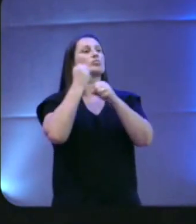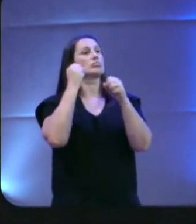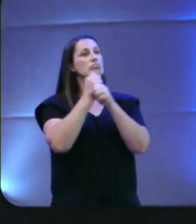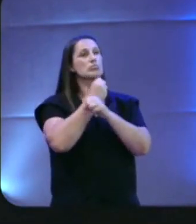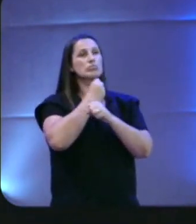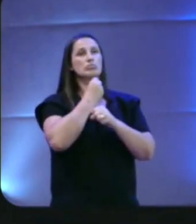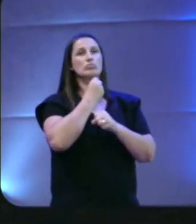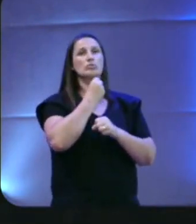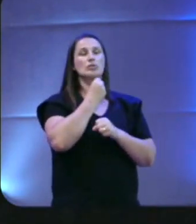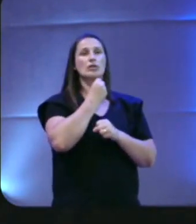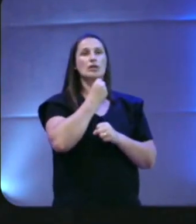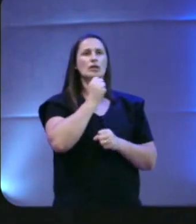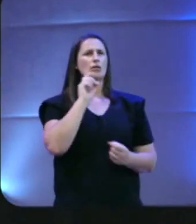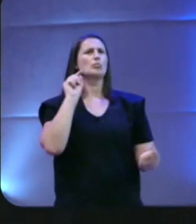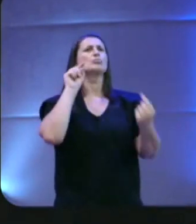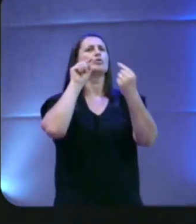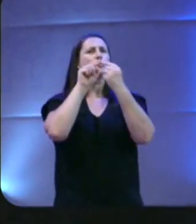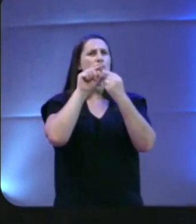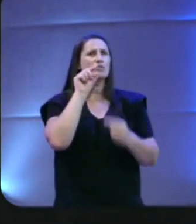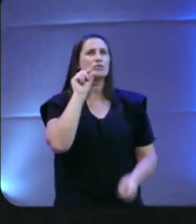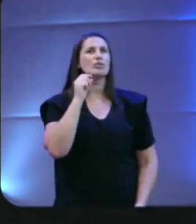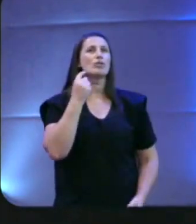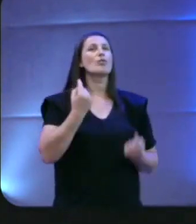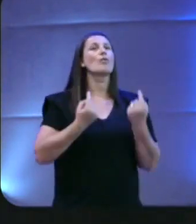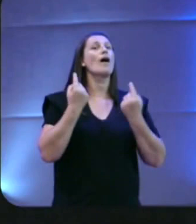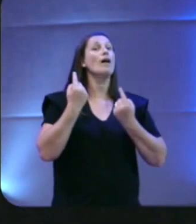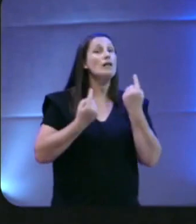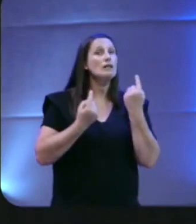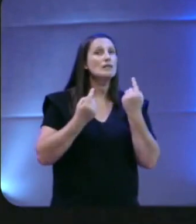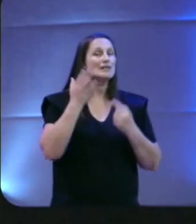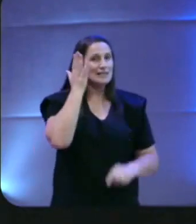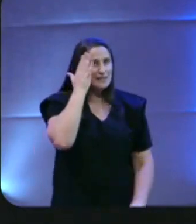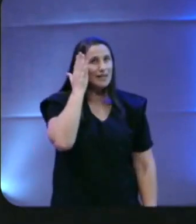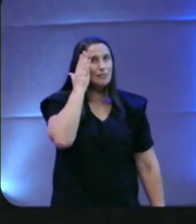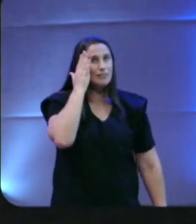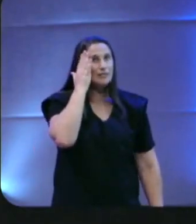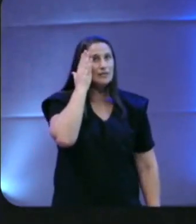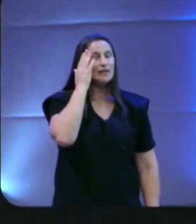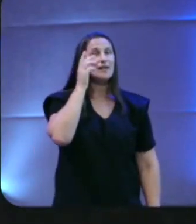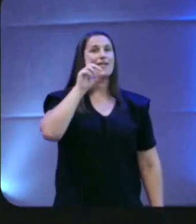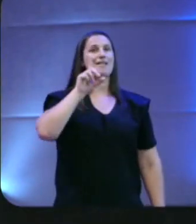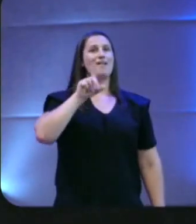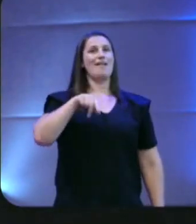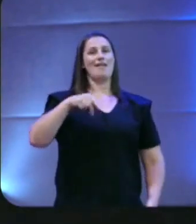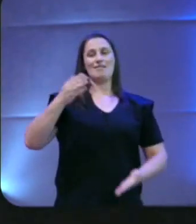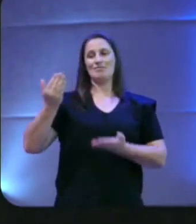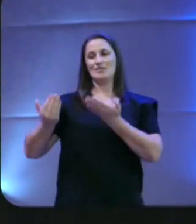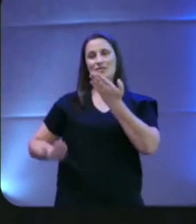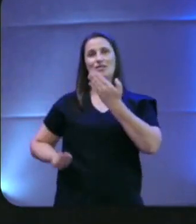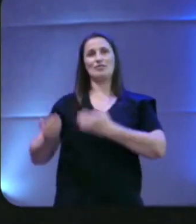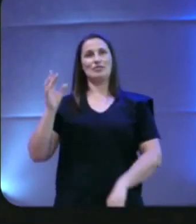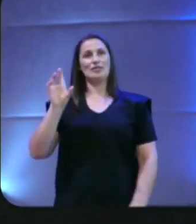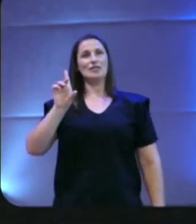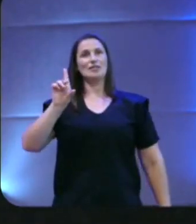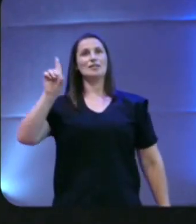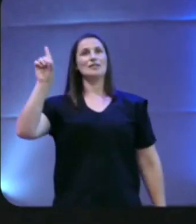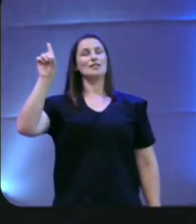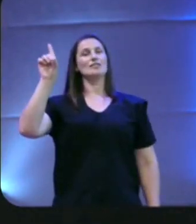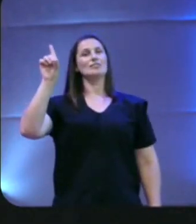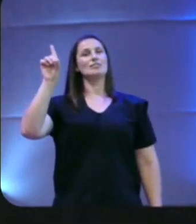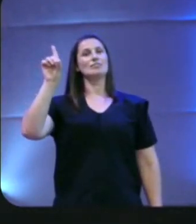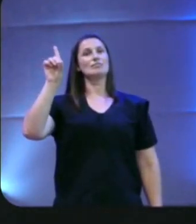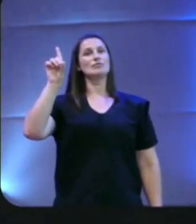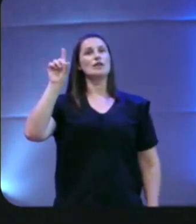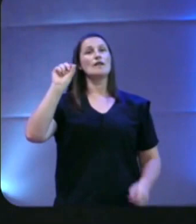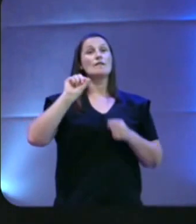missão que te faz levantar pela manhã e que você deve fazer aquilo no seu ciclo de influência? Cumprir a missão